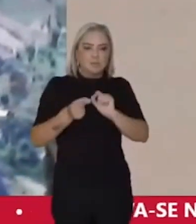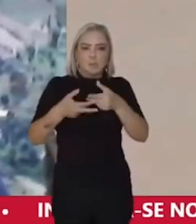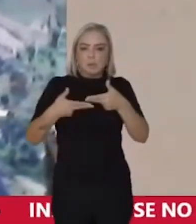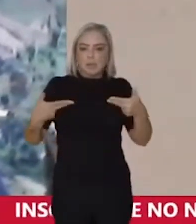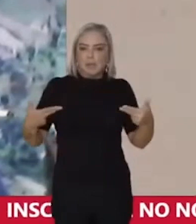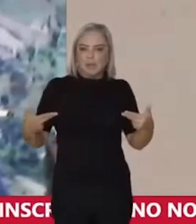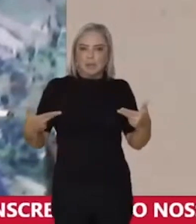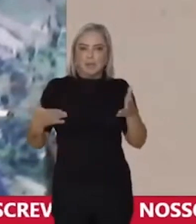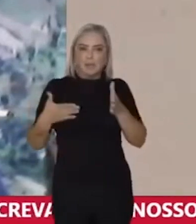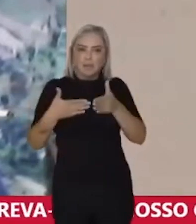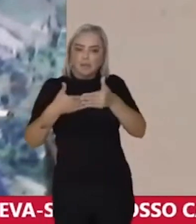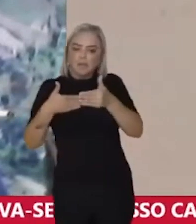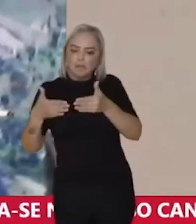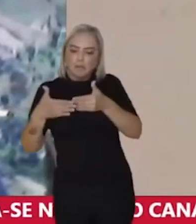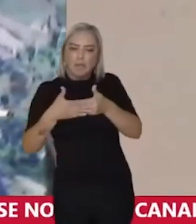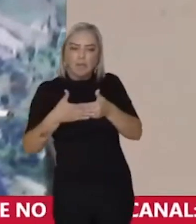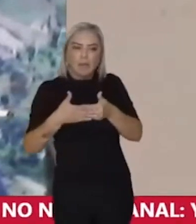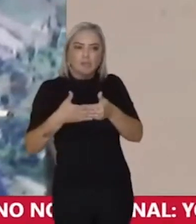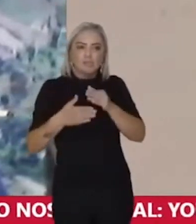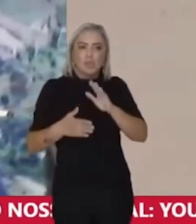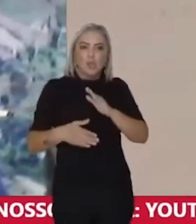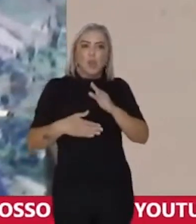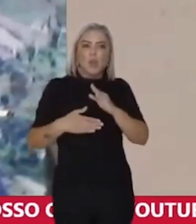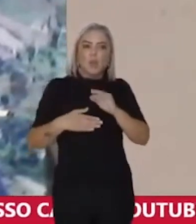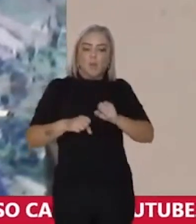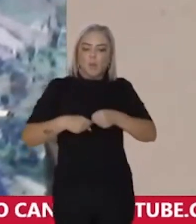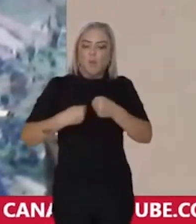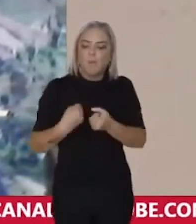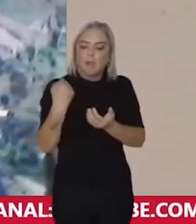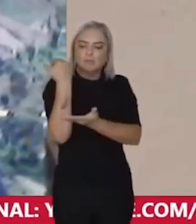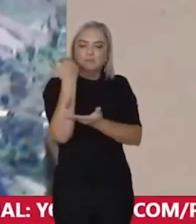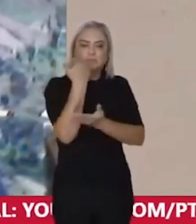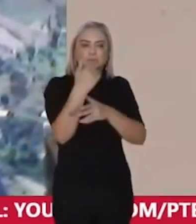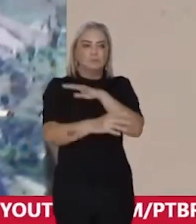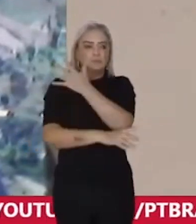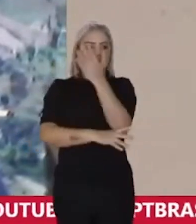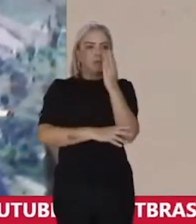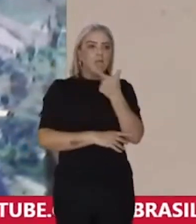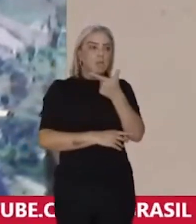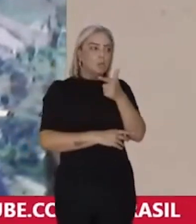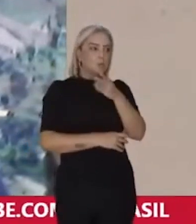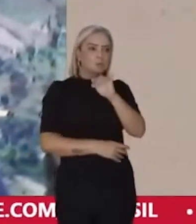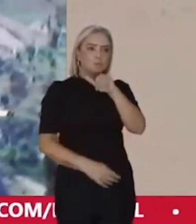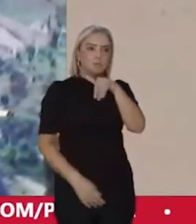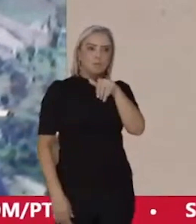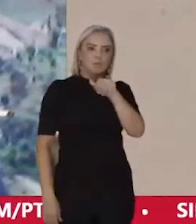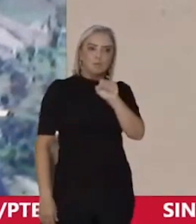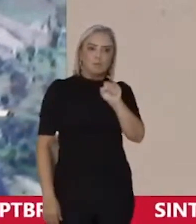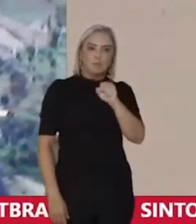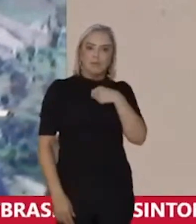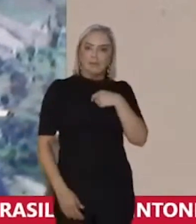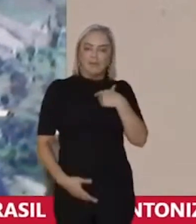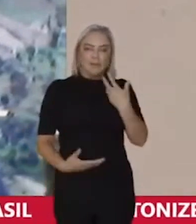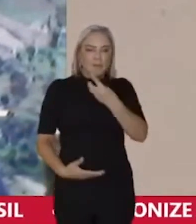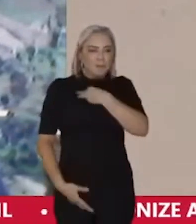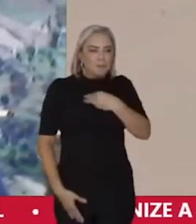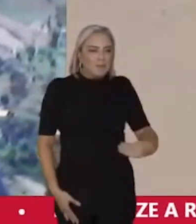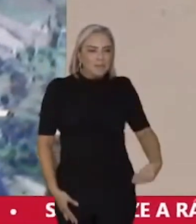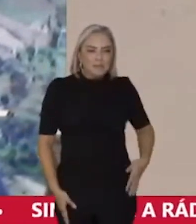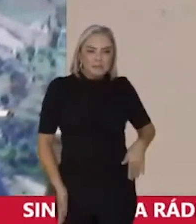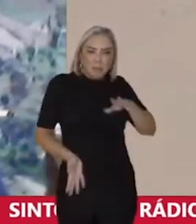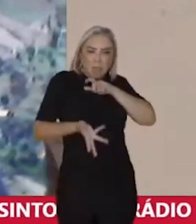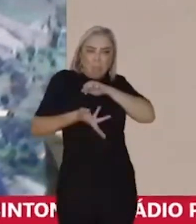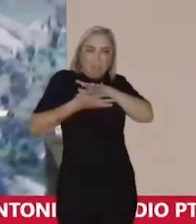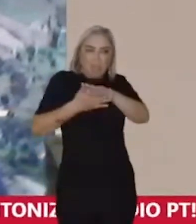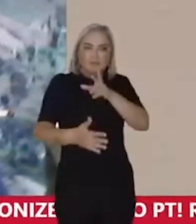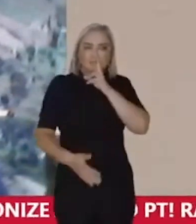de cerceamento, de desmatamento na Amazônia e em outros biomas. Ele passou por cima totalmente